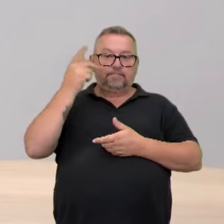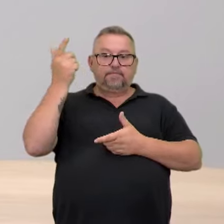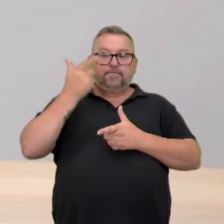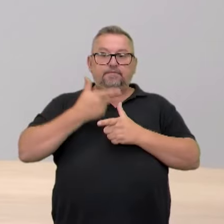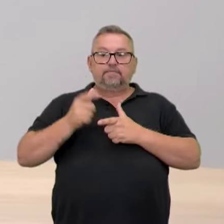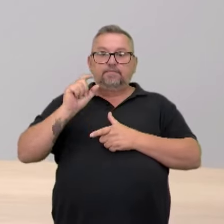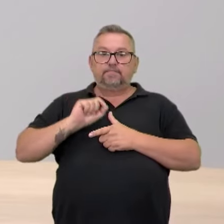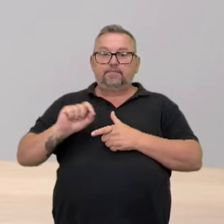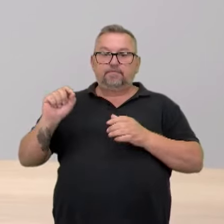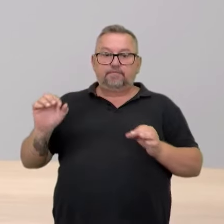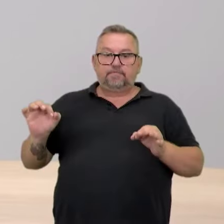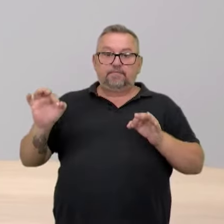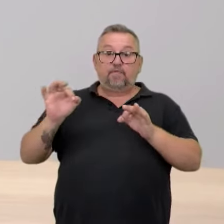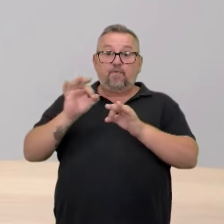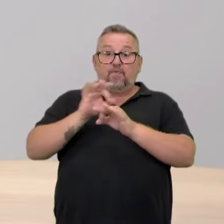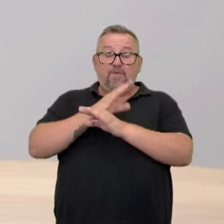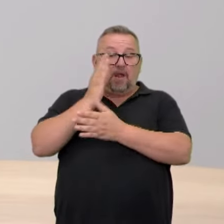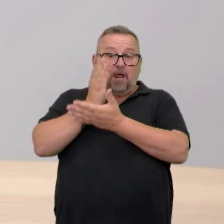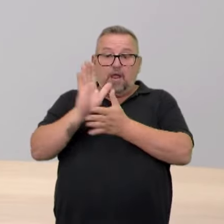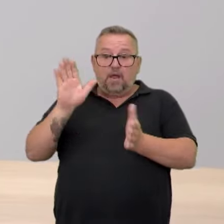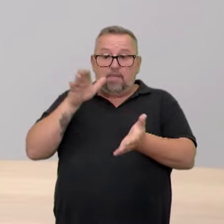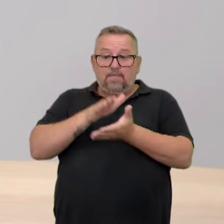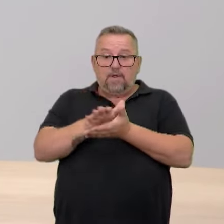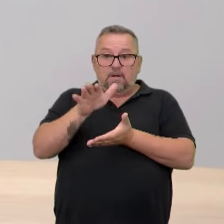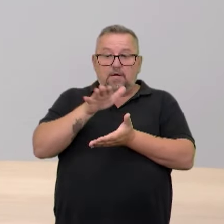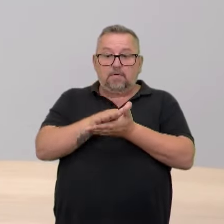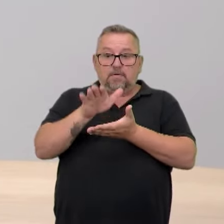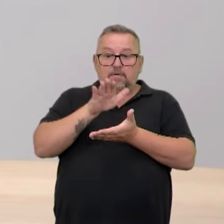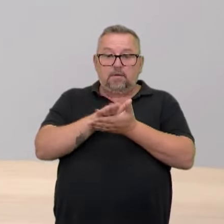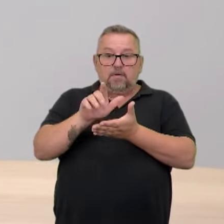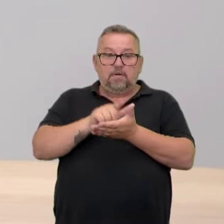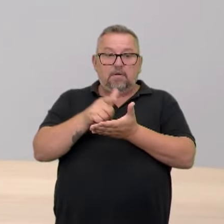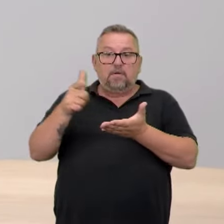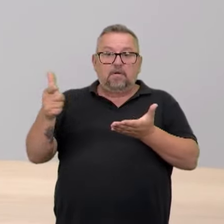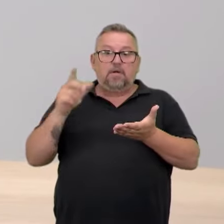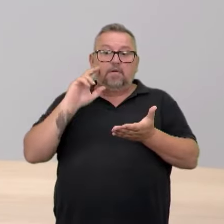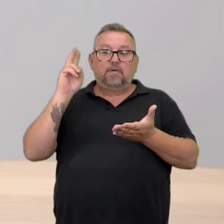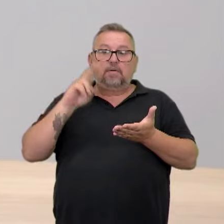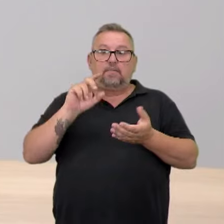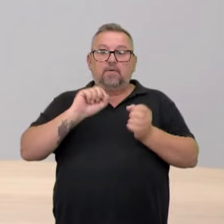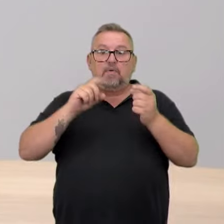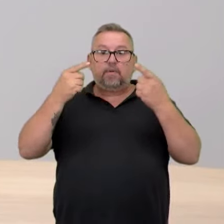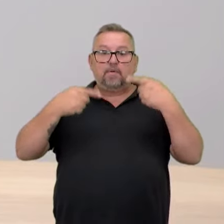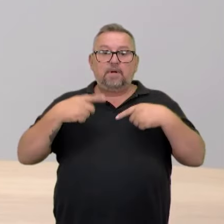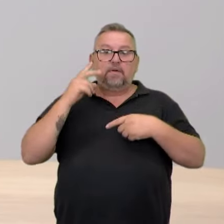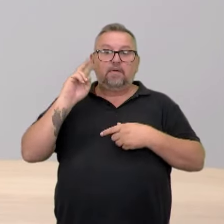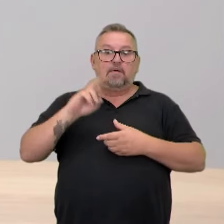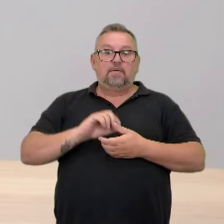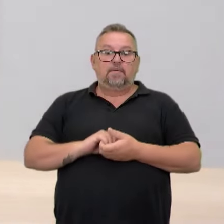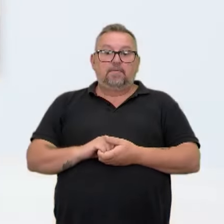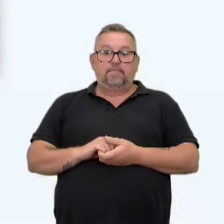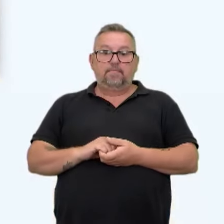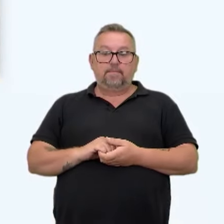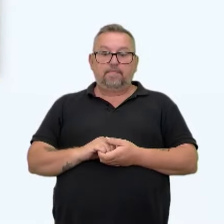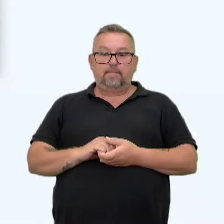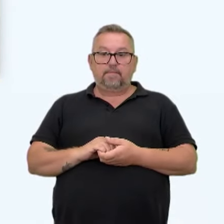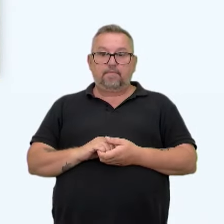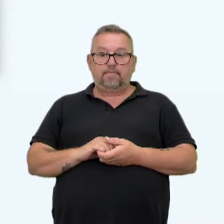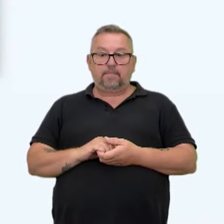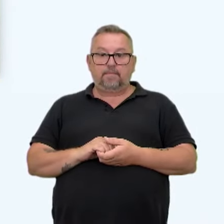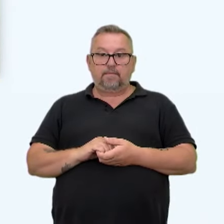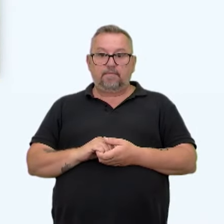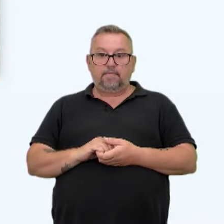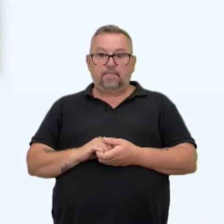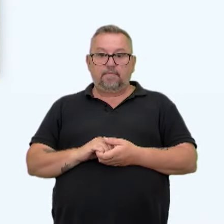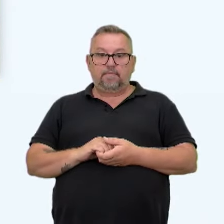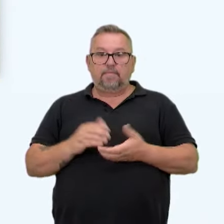sobre o fim do jornal impresso. E a gente vai ouvir aí como foi o debate deles. Vamos lá. A edição de